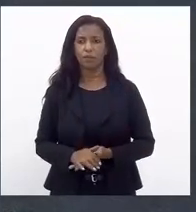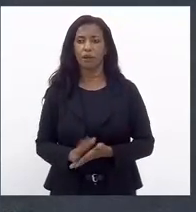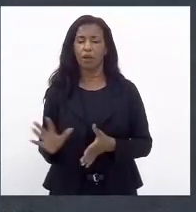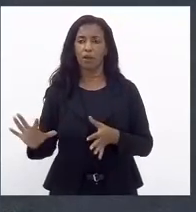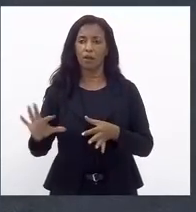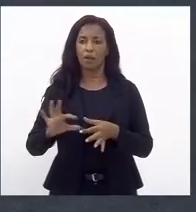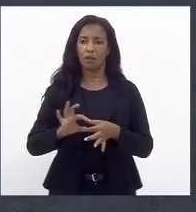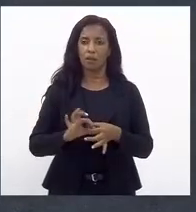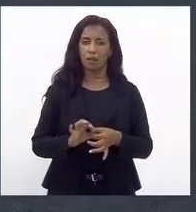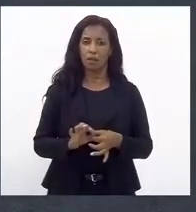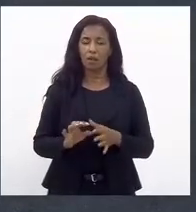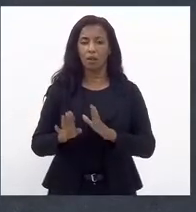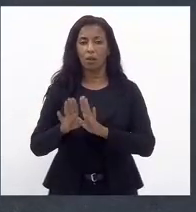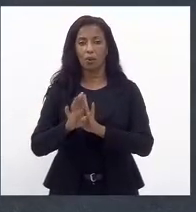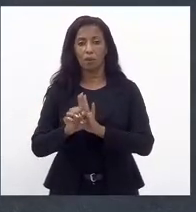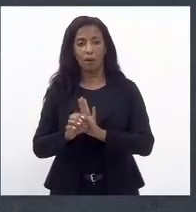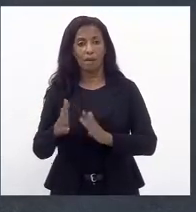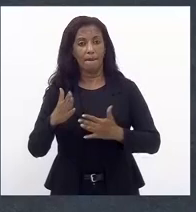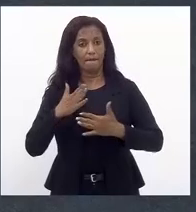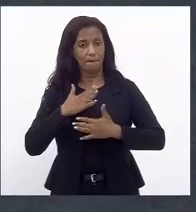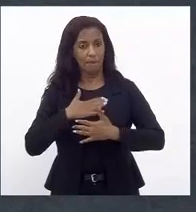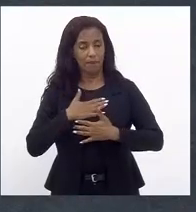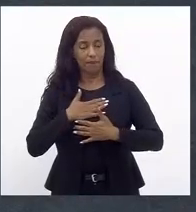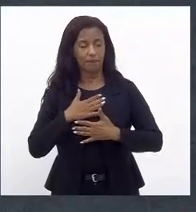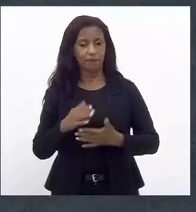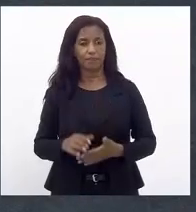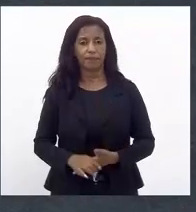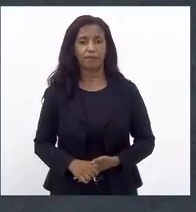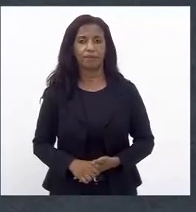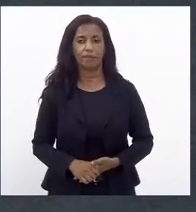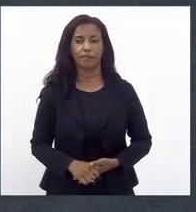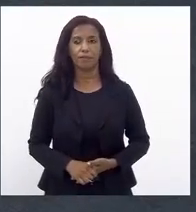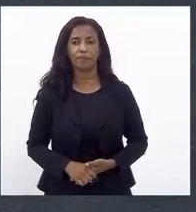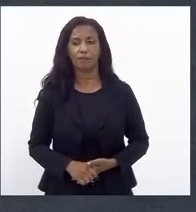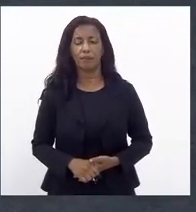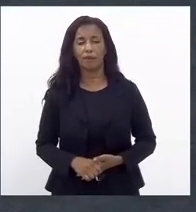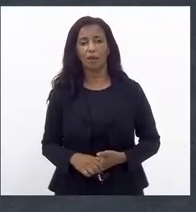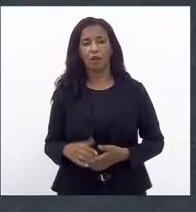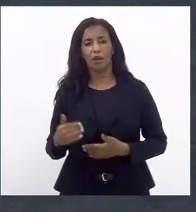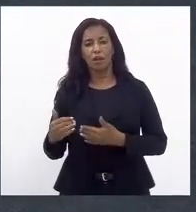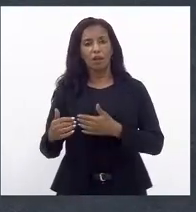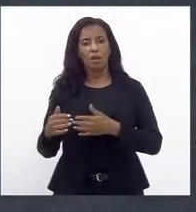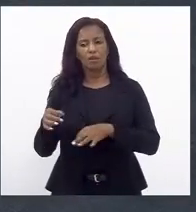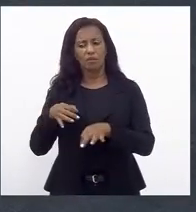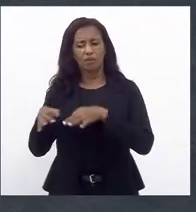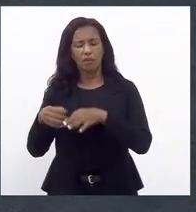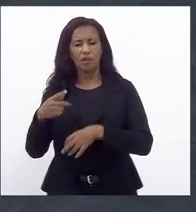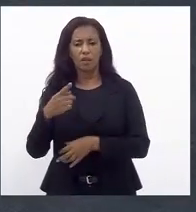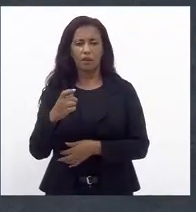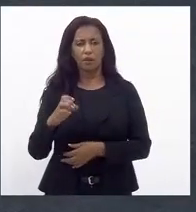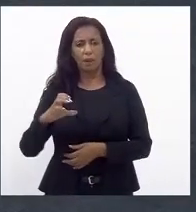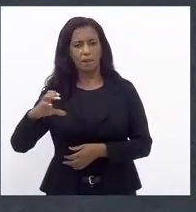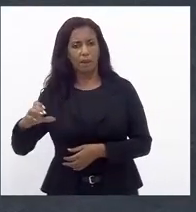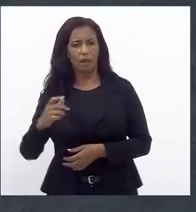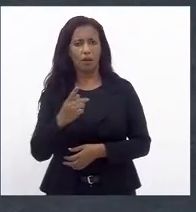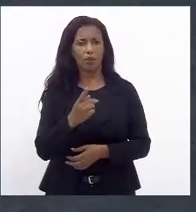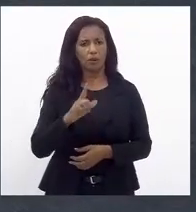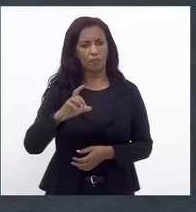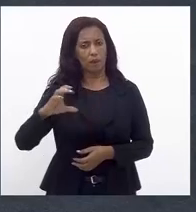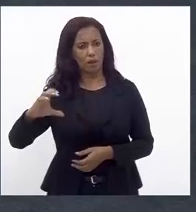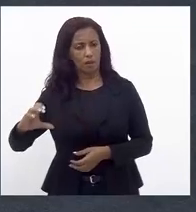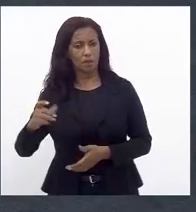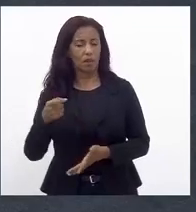aliada como emenda de minha autoria construirmos tanto na PEC quanto no PLC